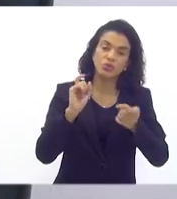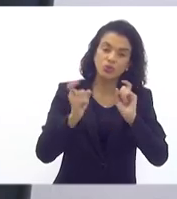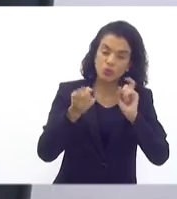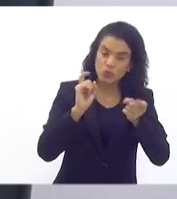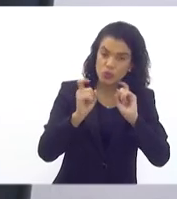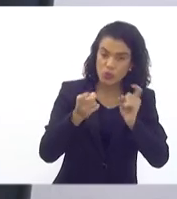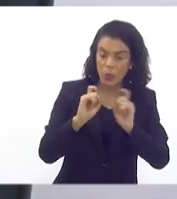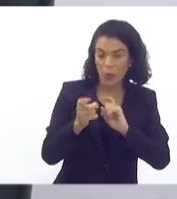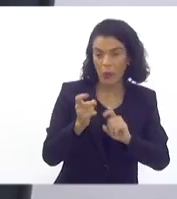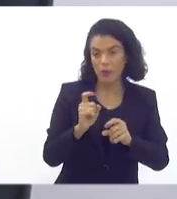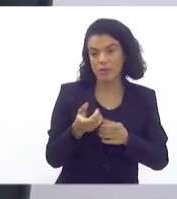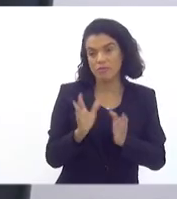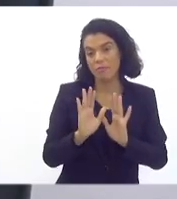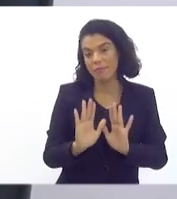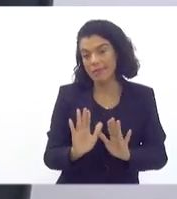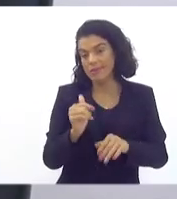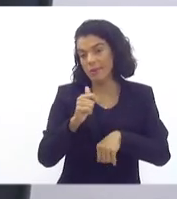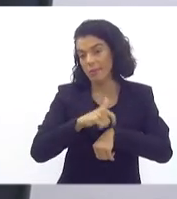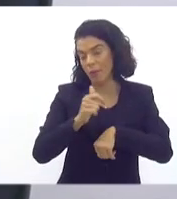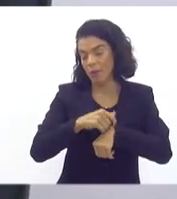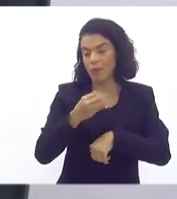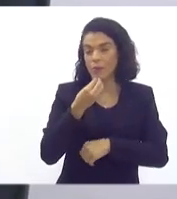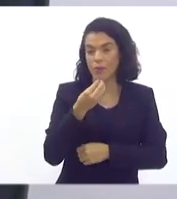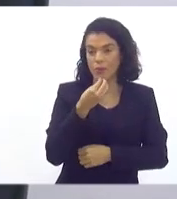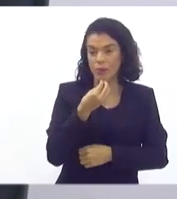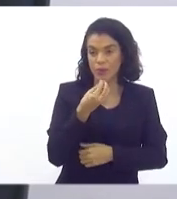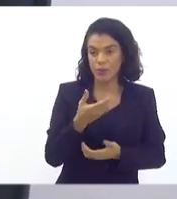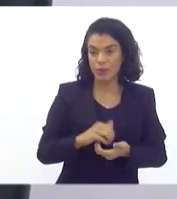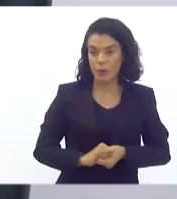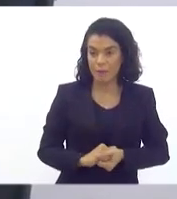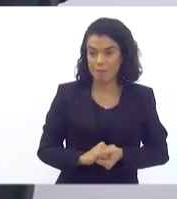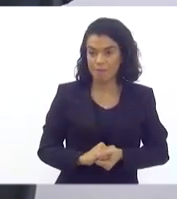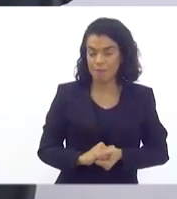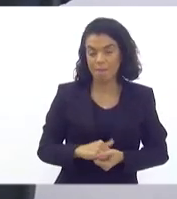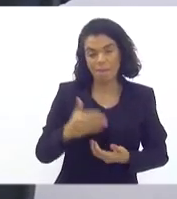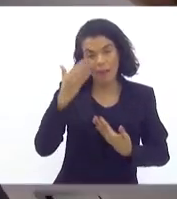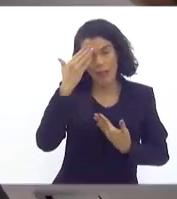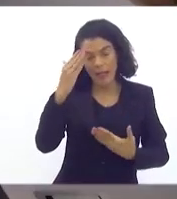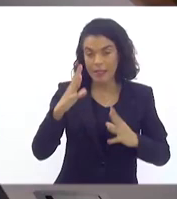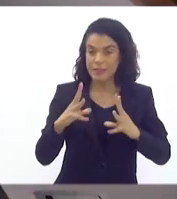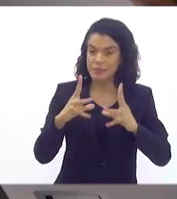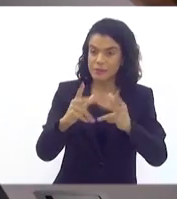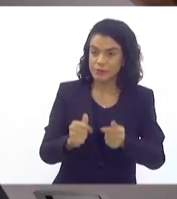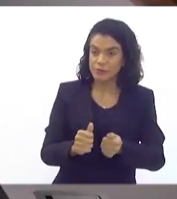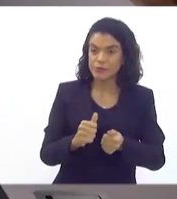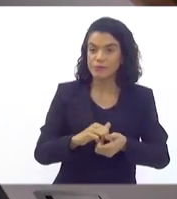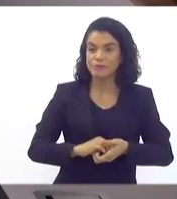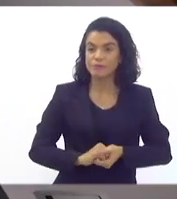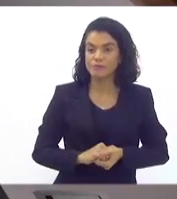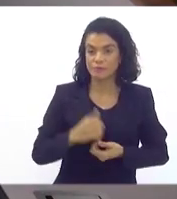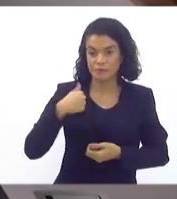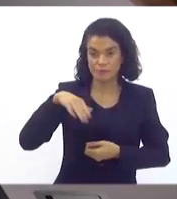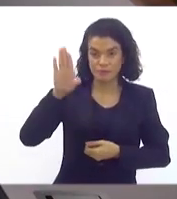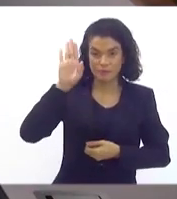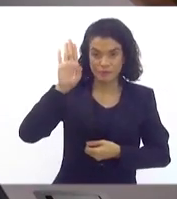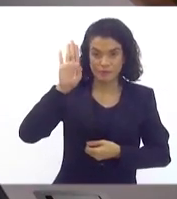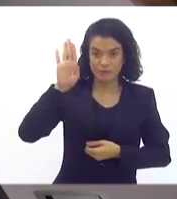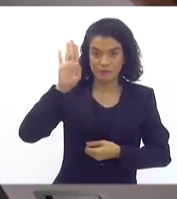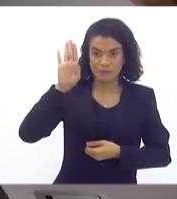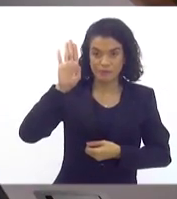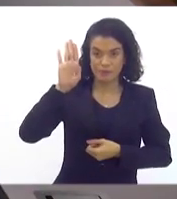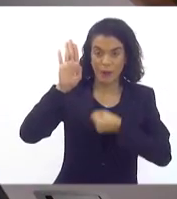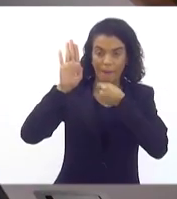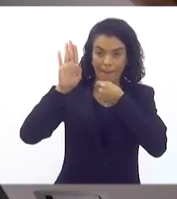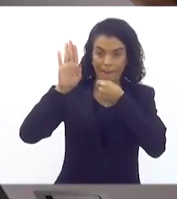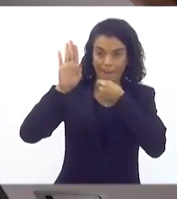Mas vai ser um momento oportuno então Agradeço a todos passar a palavra de novo pro senhor quer fazer algum comentário